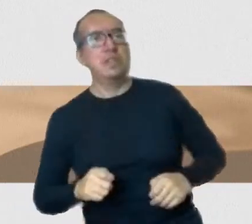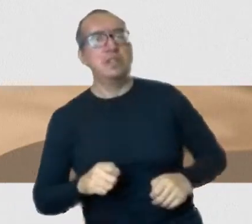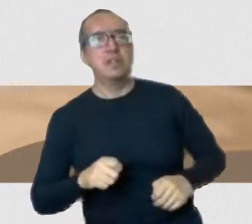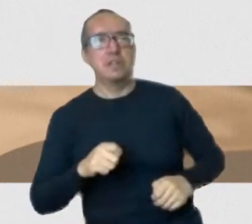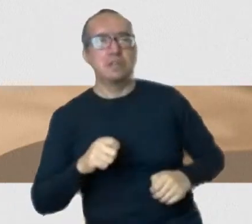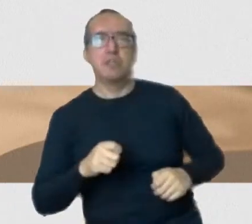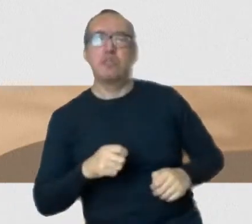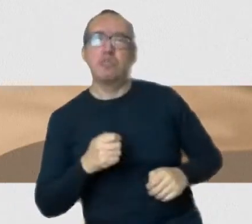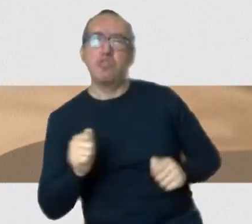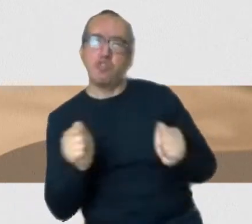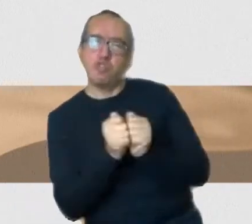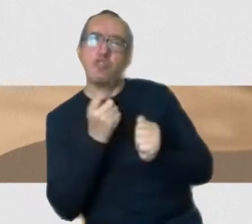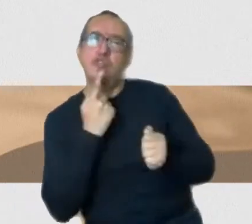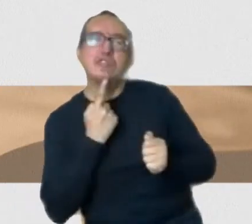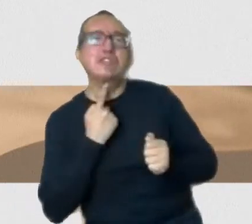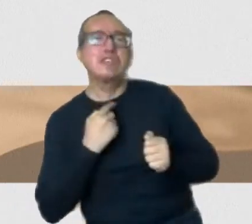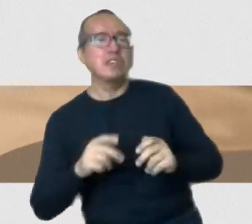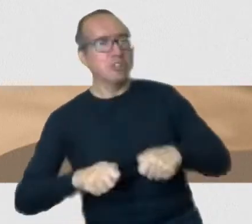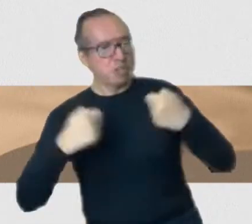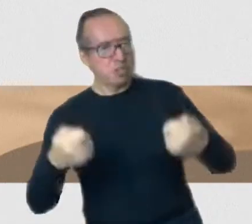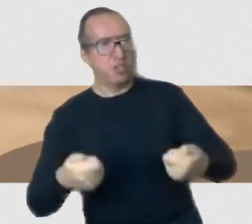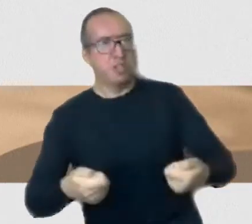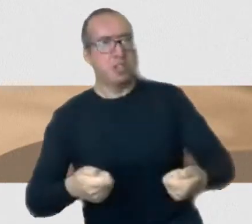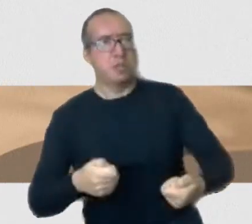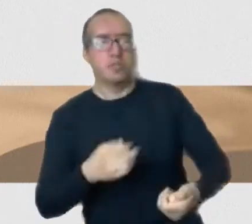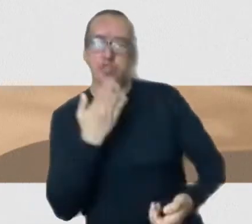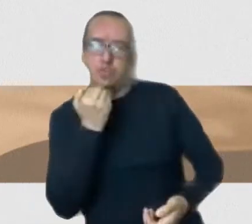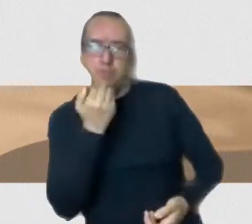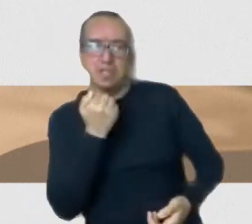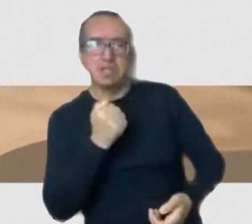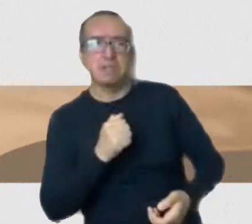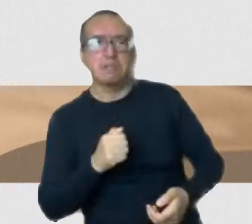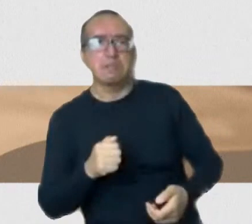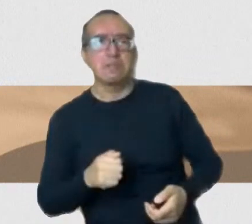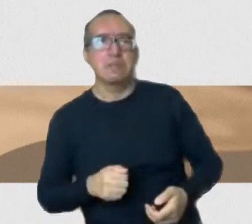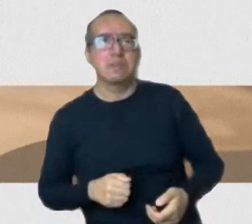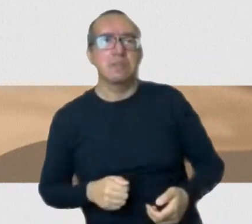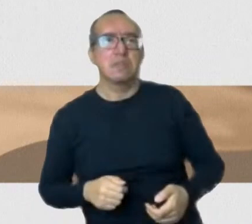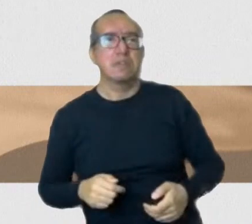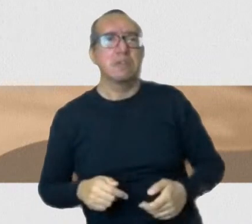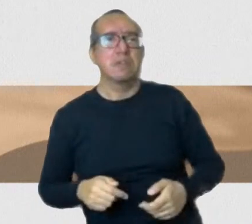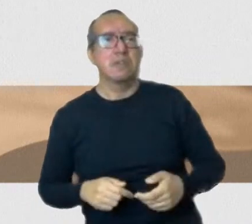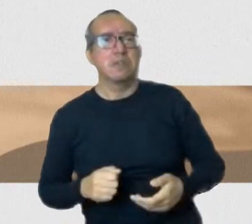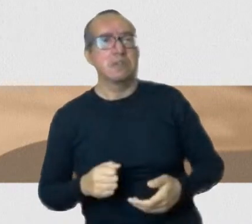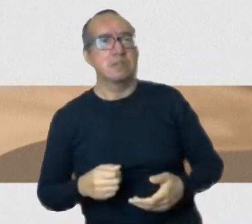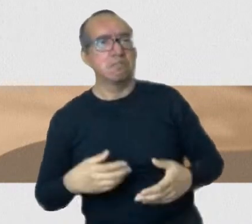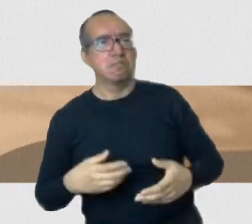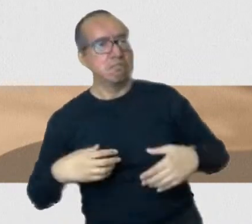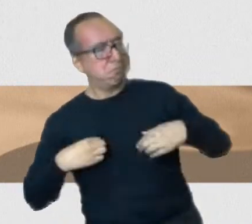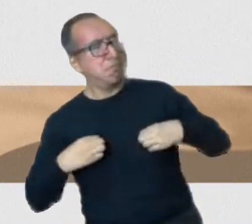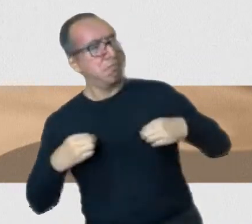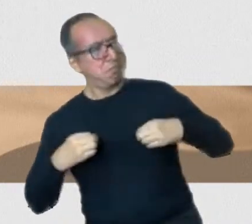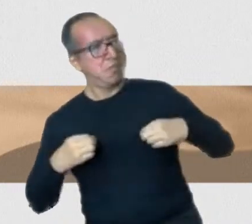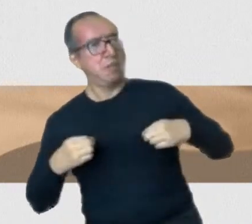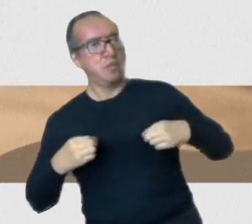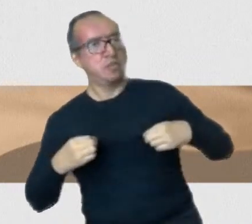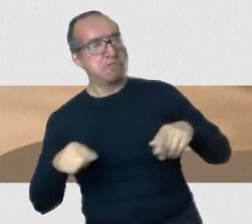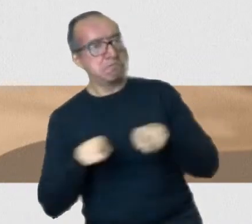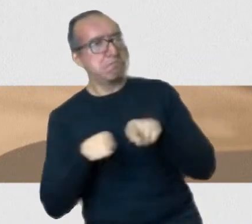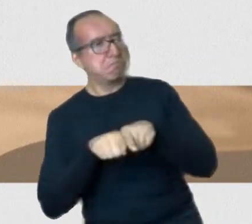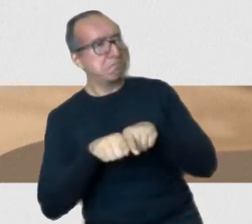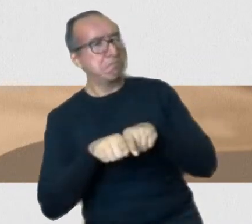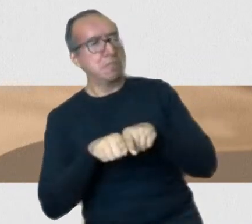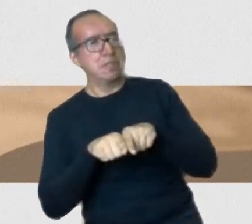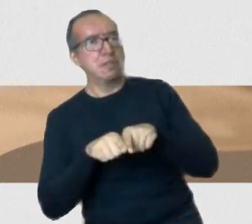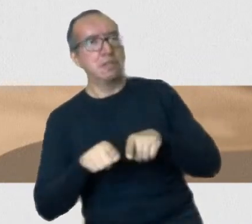vimos como estrangeiro e te acolhemos, ou necessitado de roupas e te vestimos? Quando te vimos enfermo ou preso e fomos te